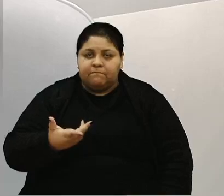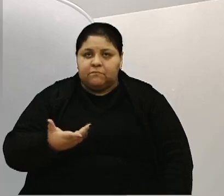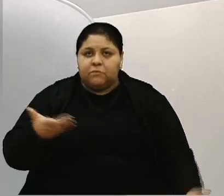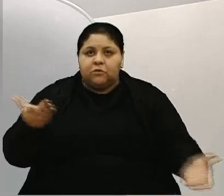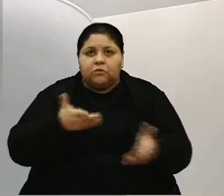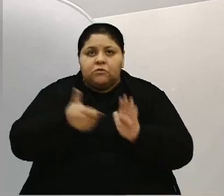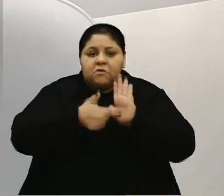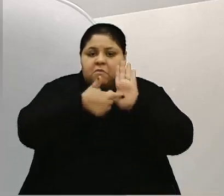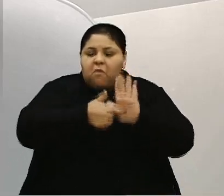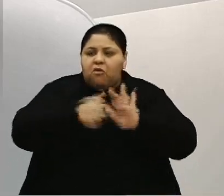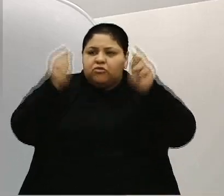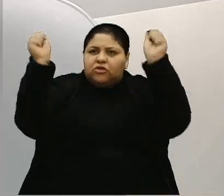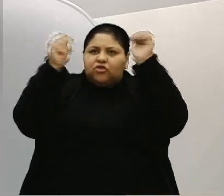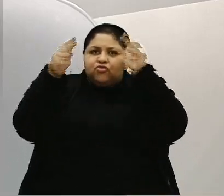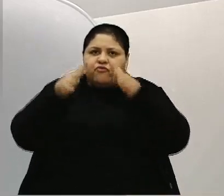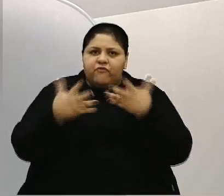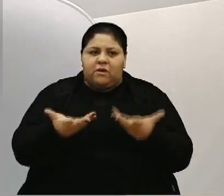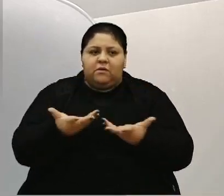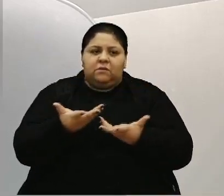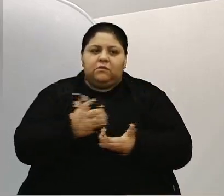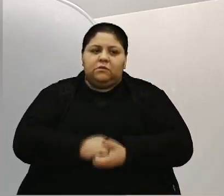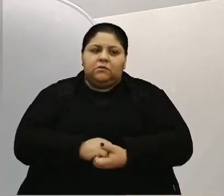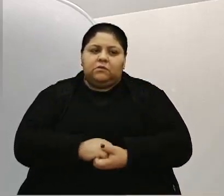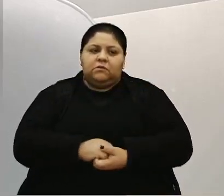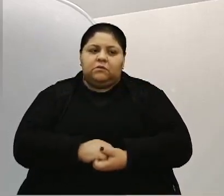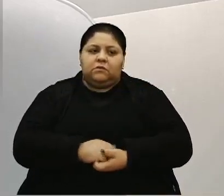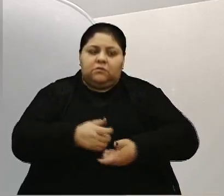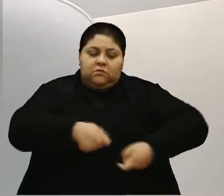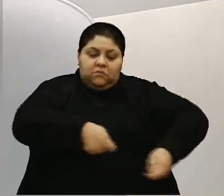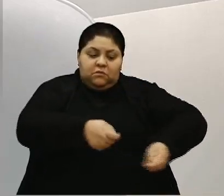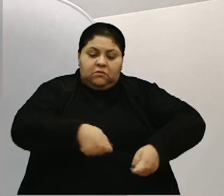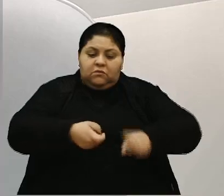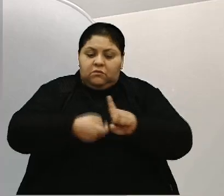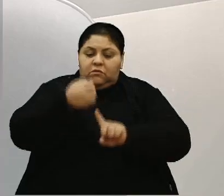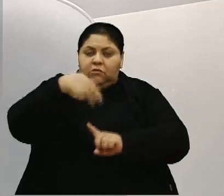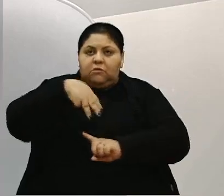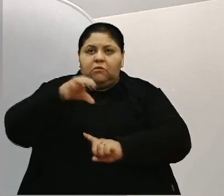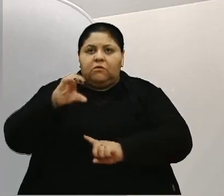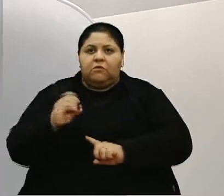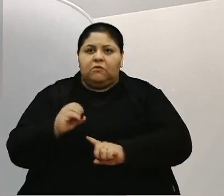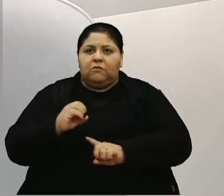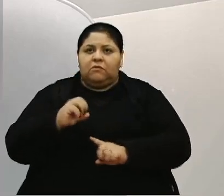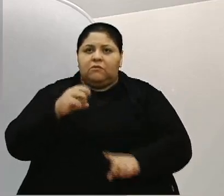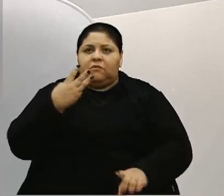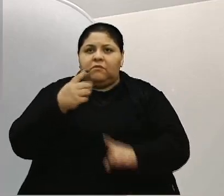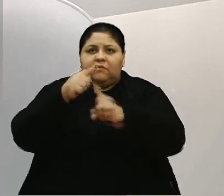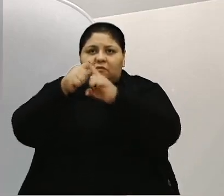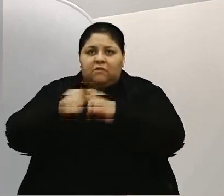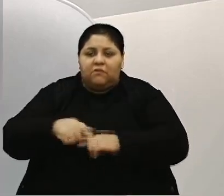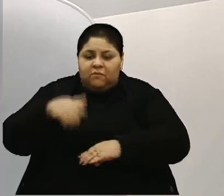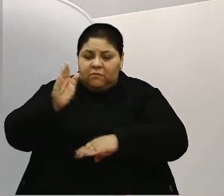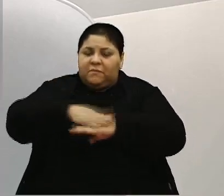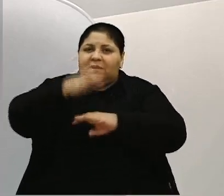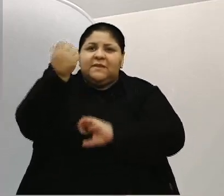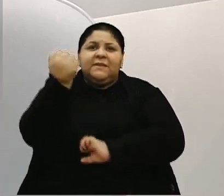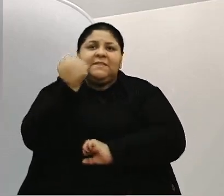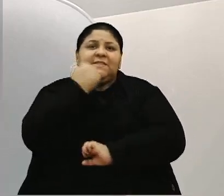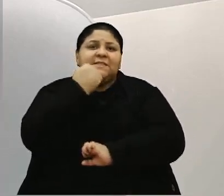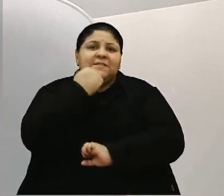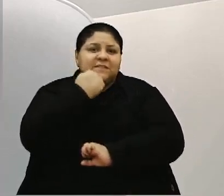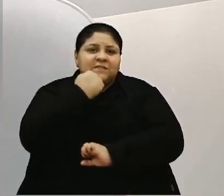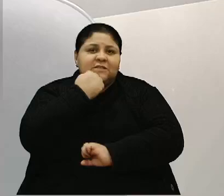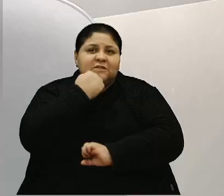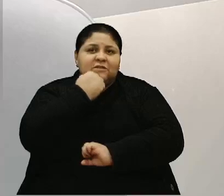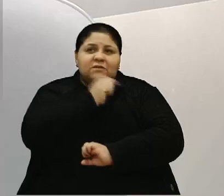de chuva de cascalho? Foi gasto lá no mês de maio, quando eu estava lá, 3 vezes mais brita, vereador Rafael, mas não